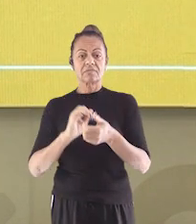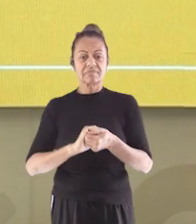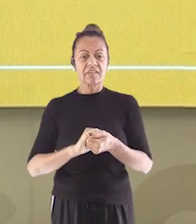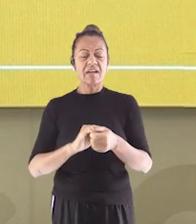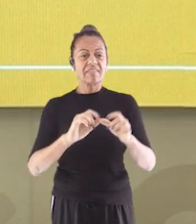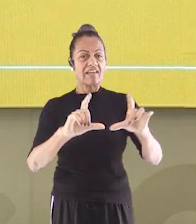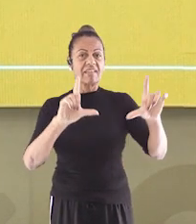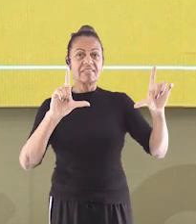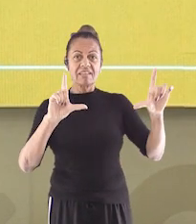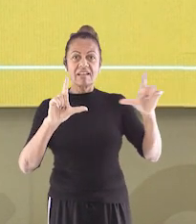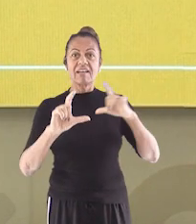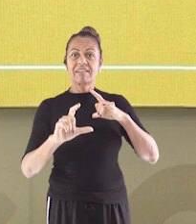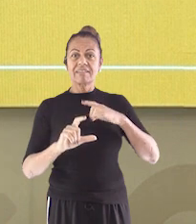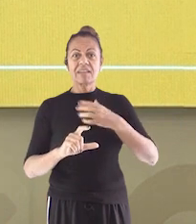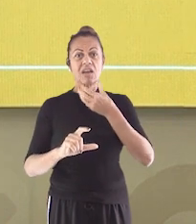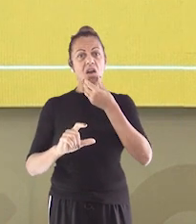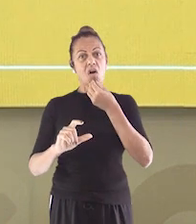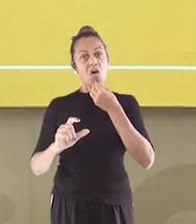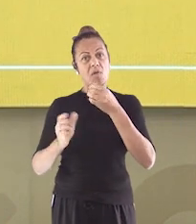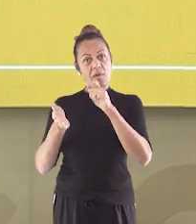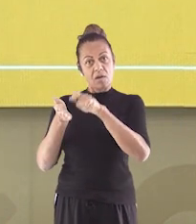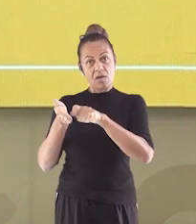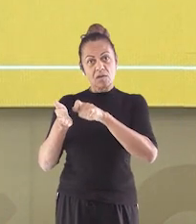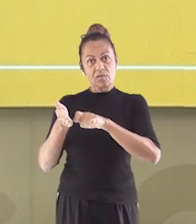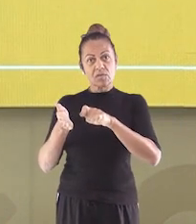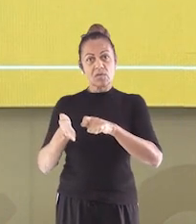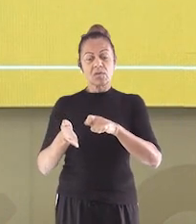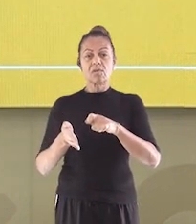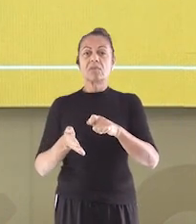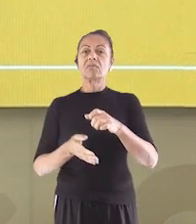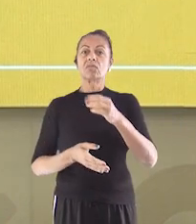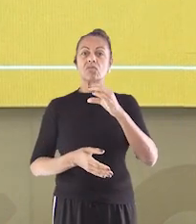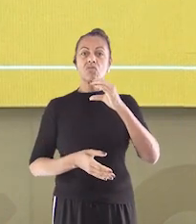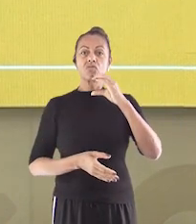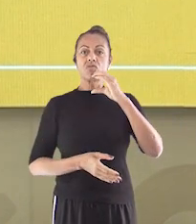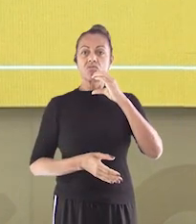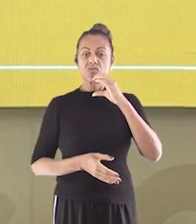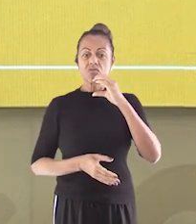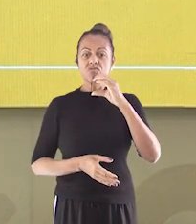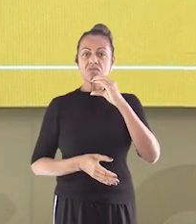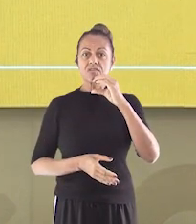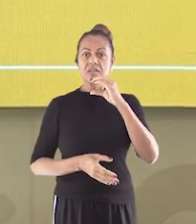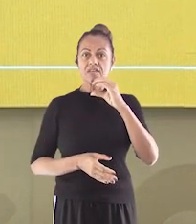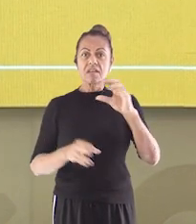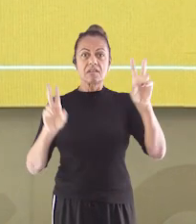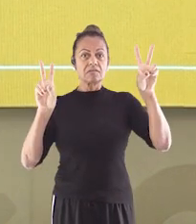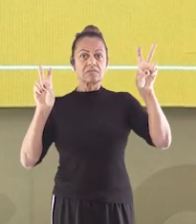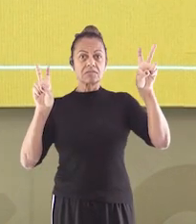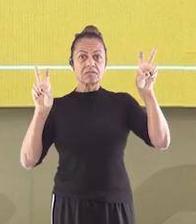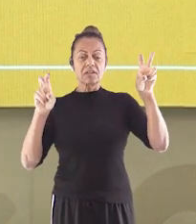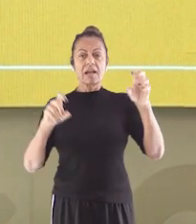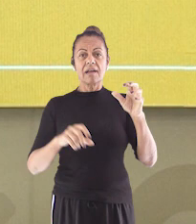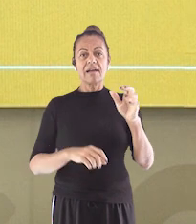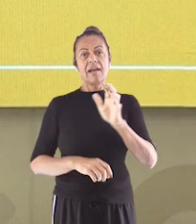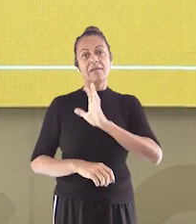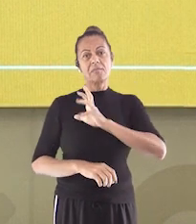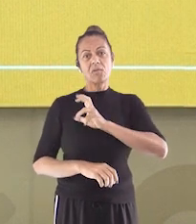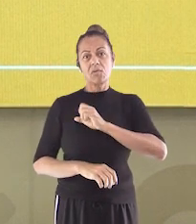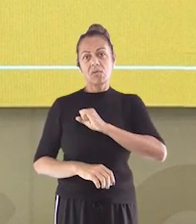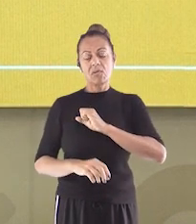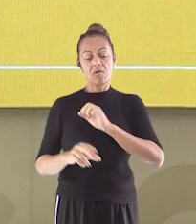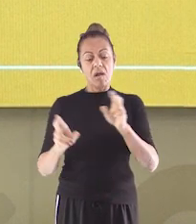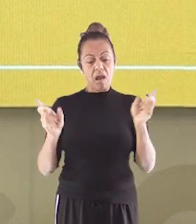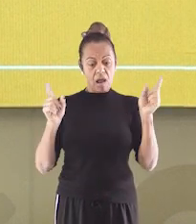de Carlos Drummond de Andrade. Temos o título, Amor. Logo abaixo, nós